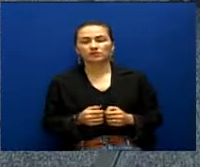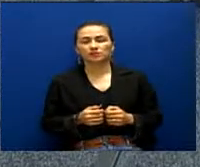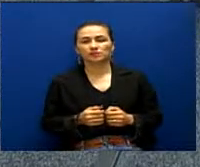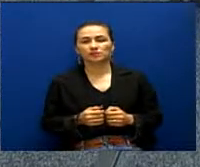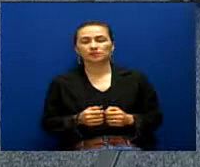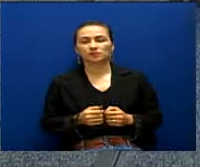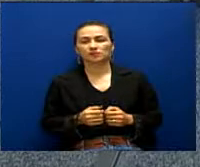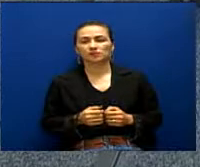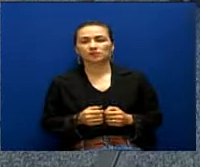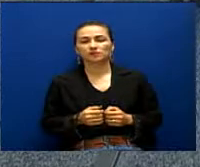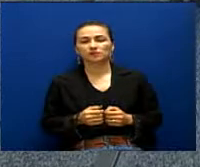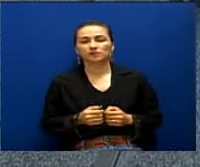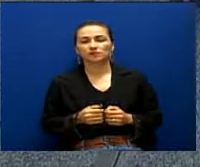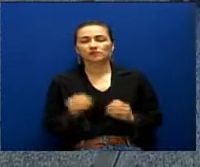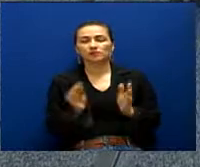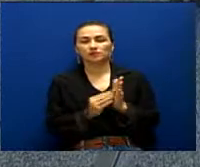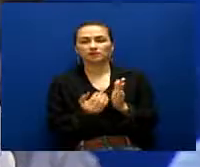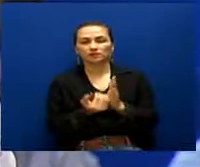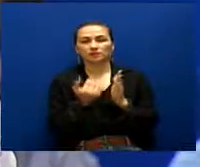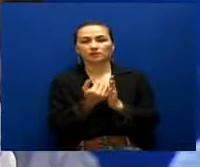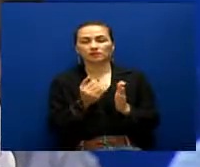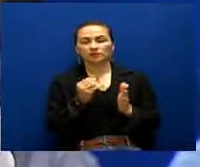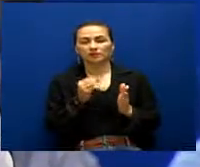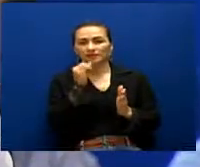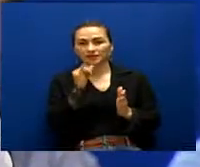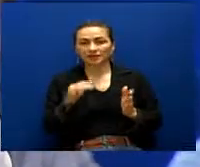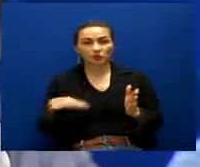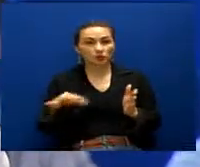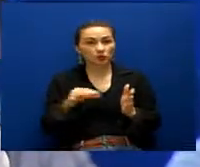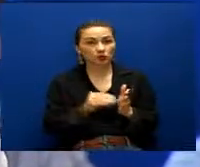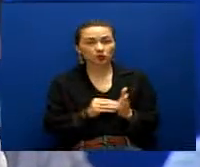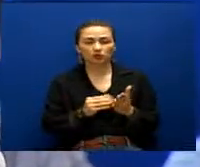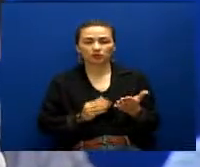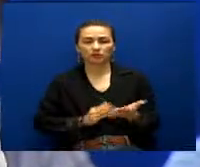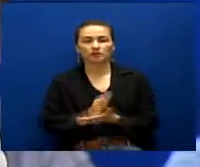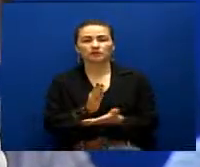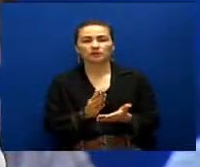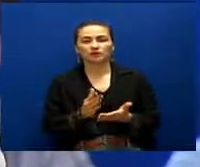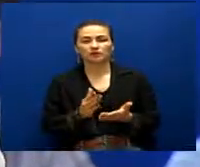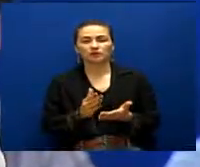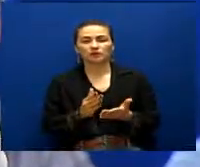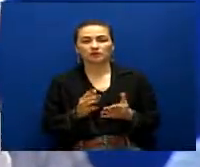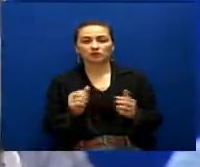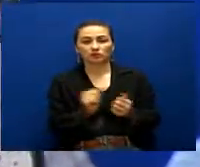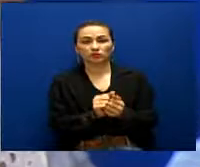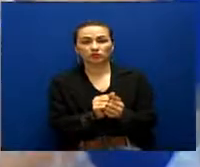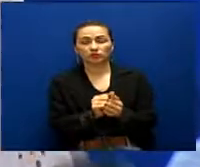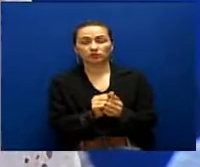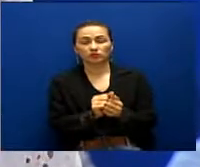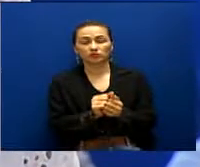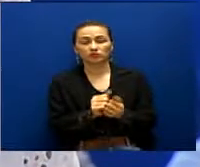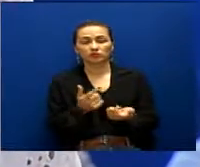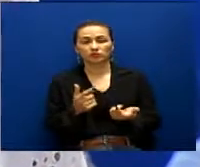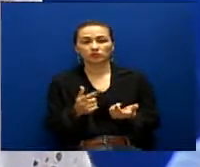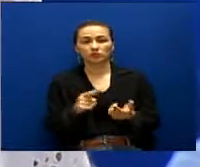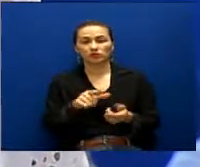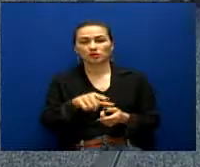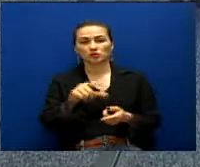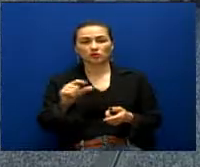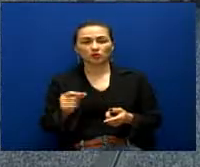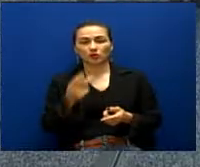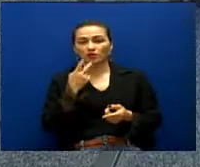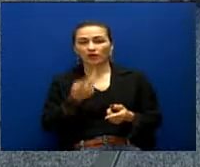É de destaque na emenda que você quer discutir. Mas se aprovarmos todas em bloco, não dá para pedir destaque. Ô, presidente. Não dá para votar quem